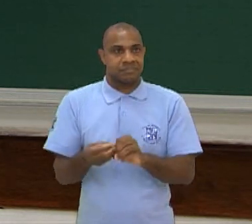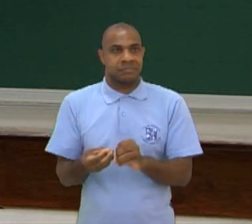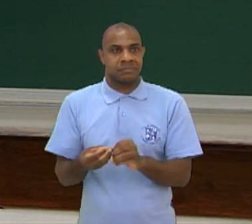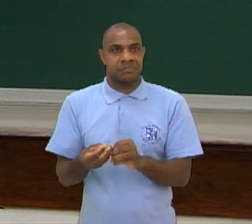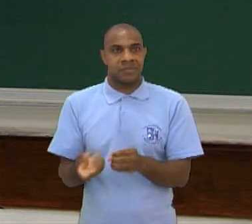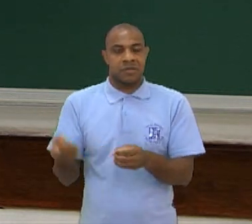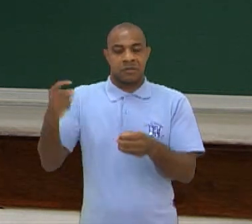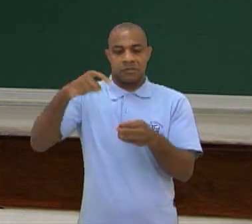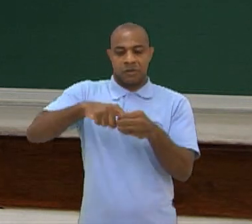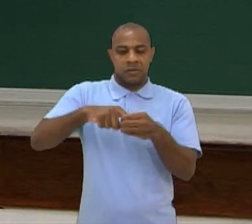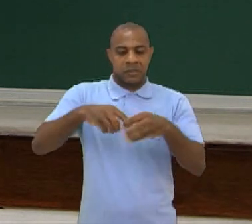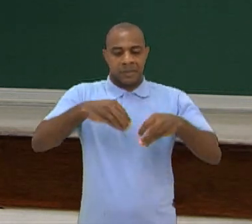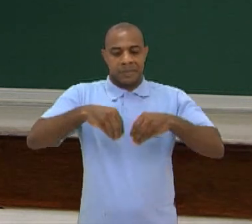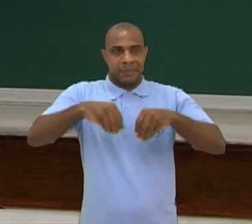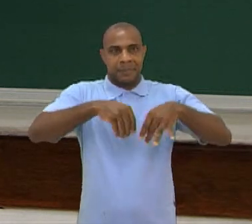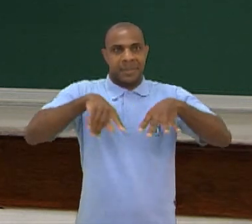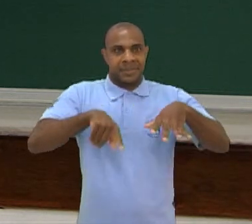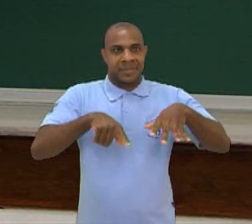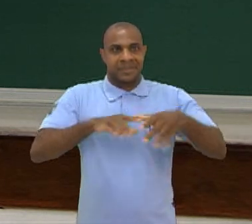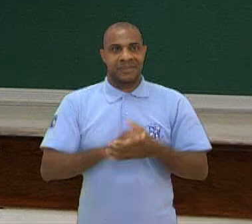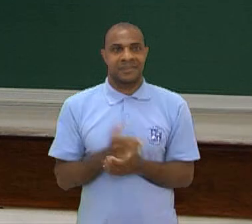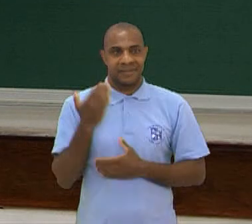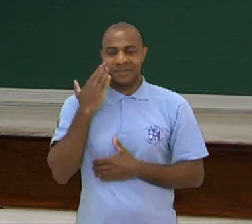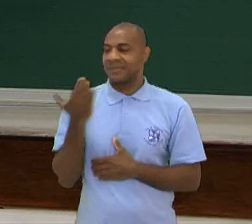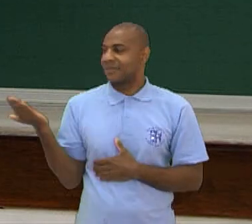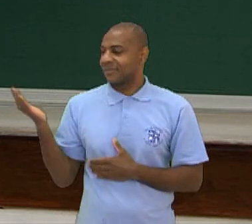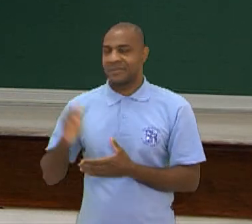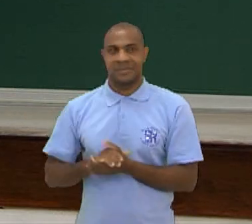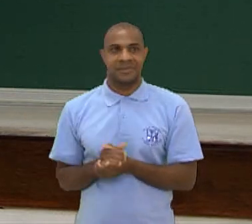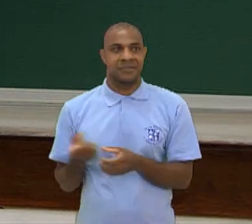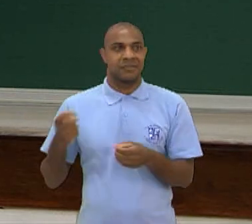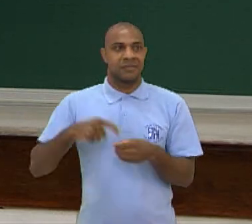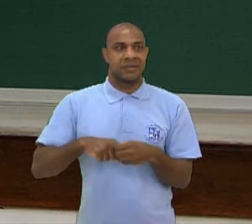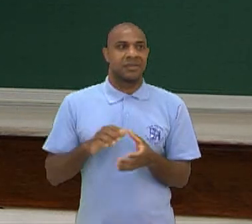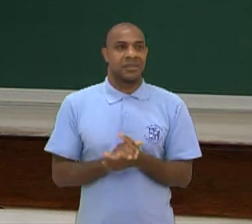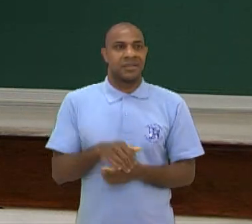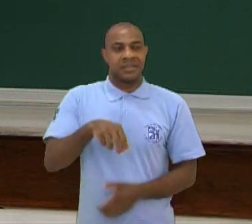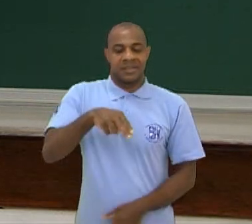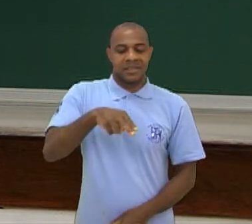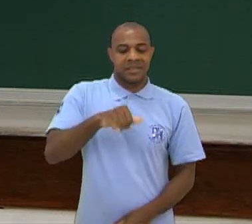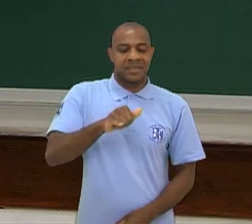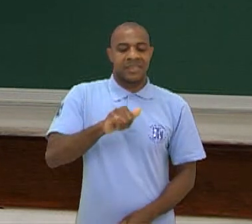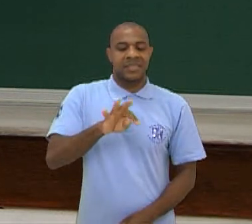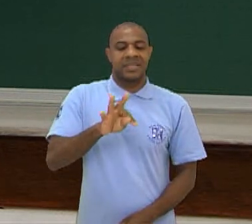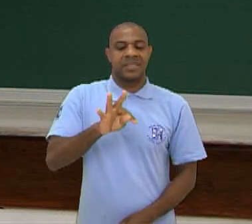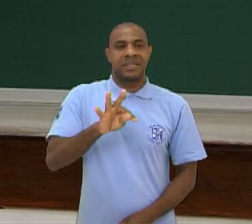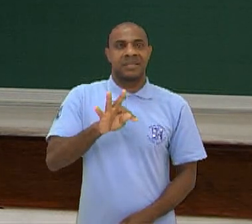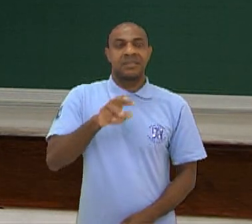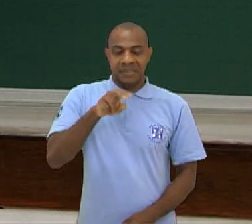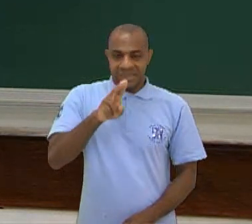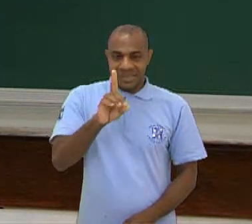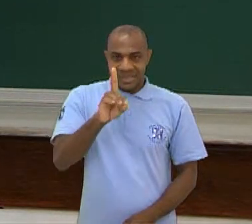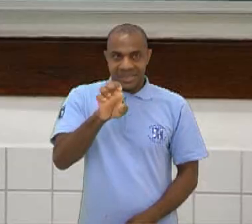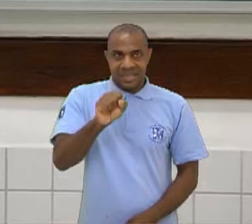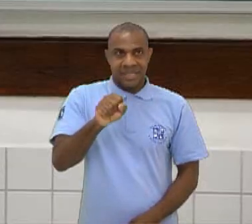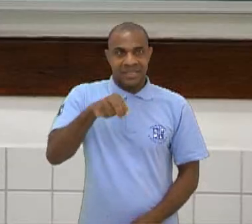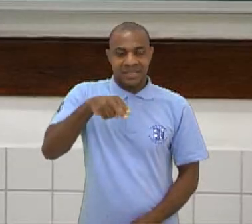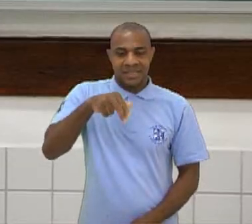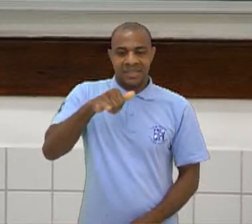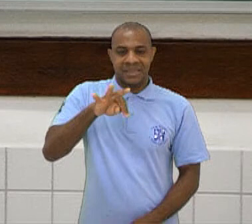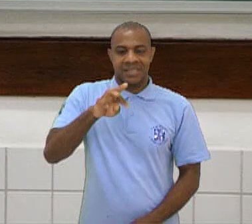devolvendo para a atmosfera o nitrogênio atmosférico. Esse tipo de bactéria a gente chama de desnitrificante. Nossa, professora, quanto